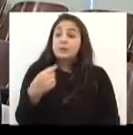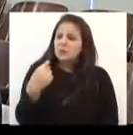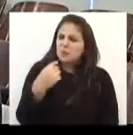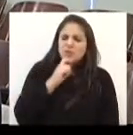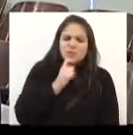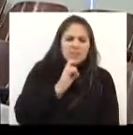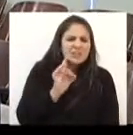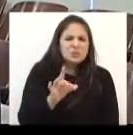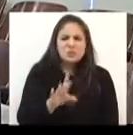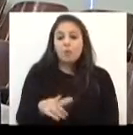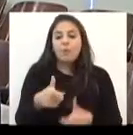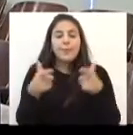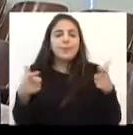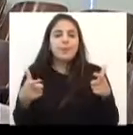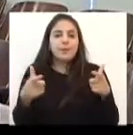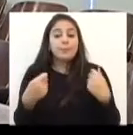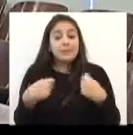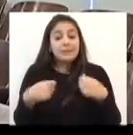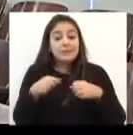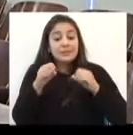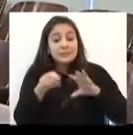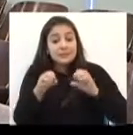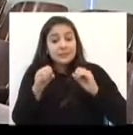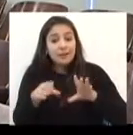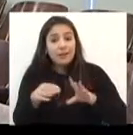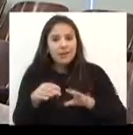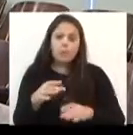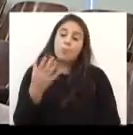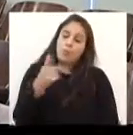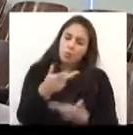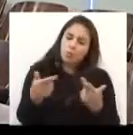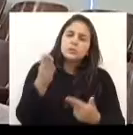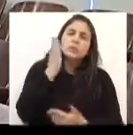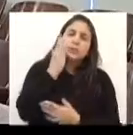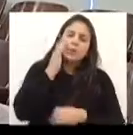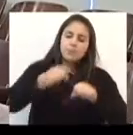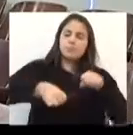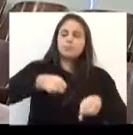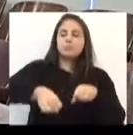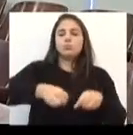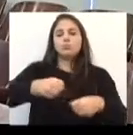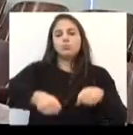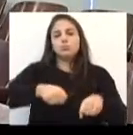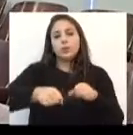porque uma coisa é você saber pegar uma bicicleta e se equilibrar e não cair. Outra coisa é